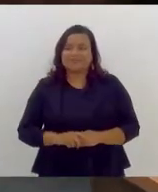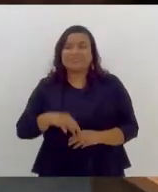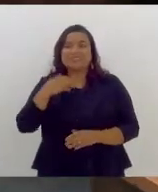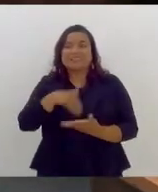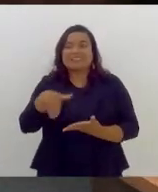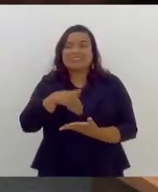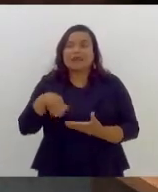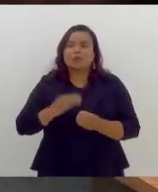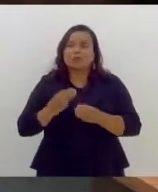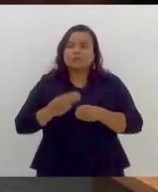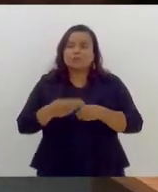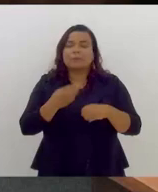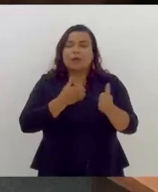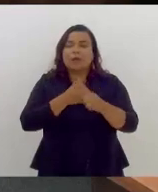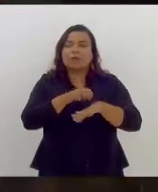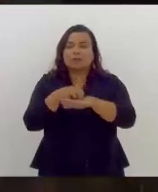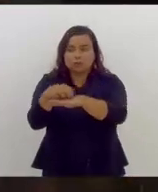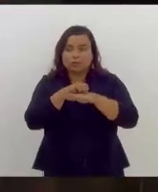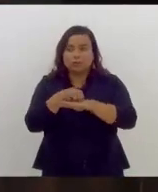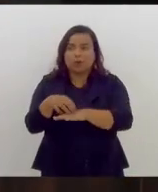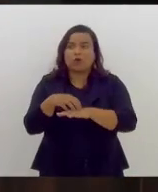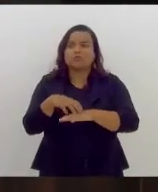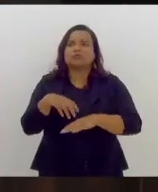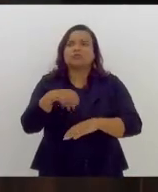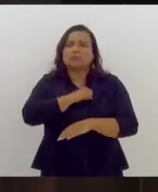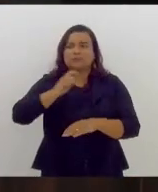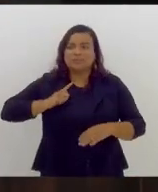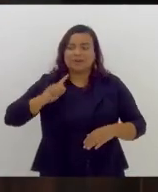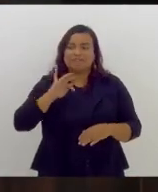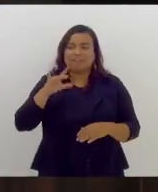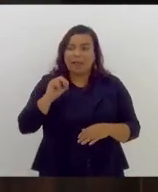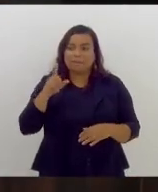Secretário Municipal de Transporte de São Gonçalo, o senhor Fábio Lemos.